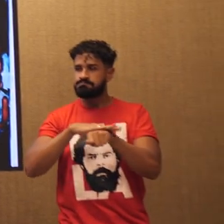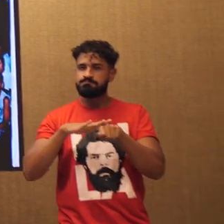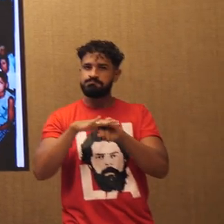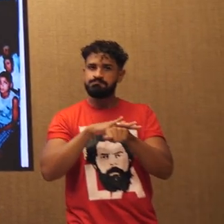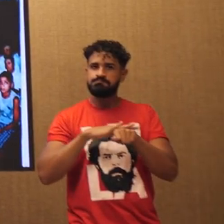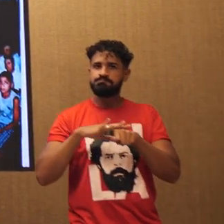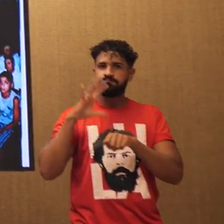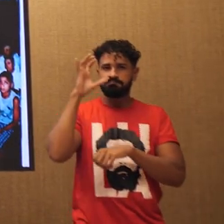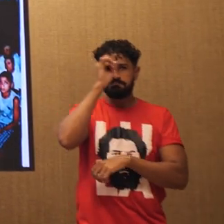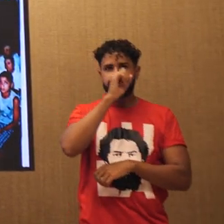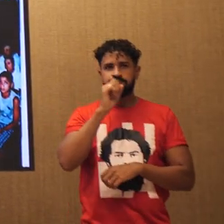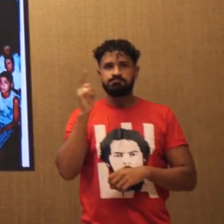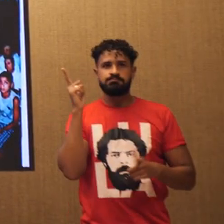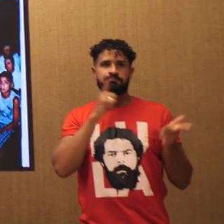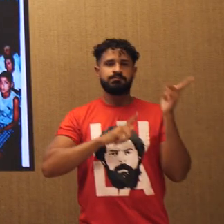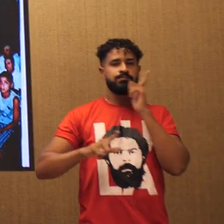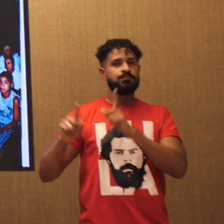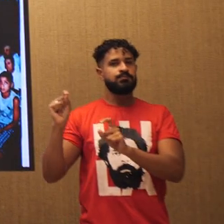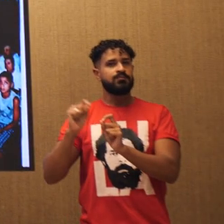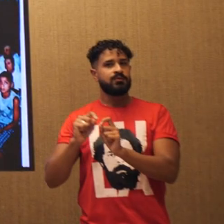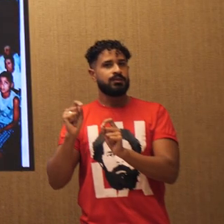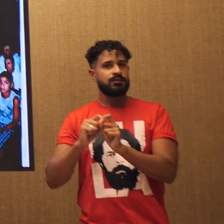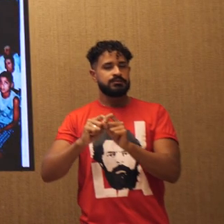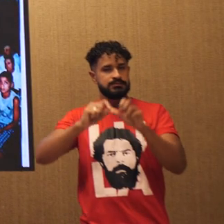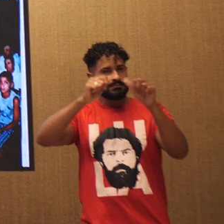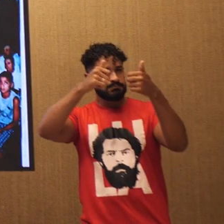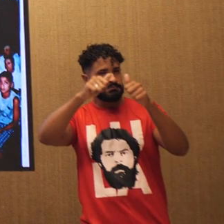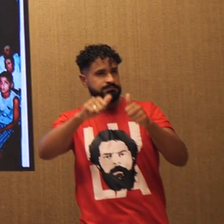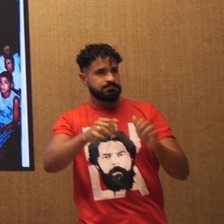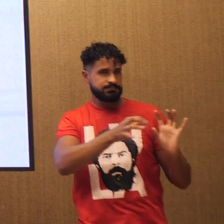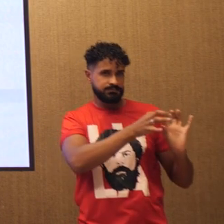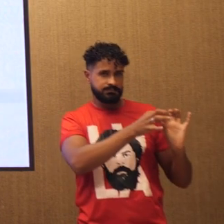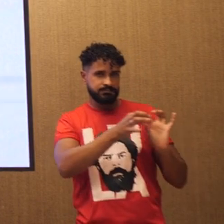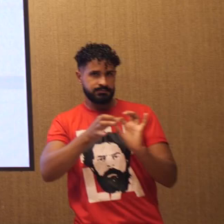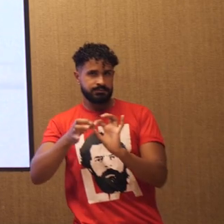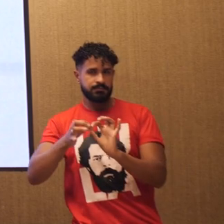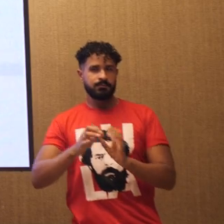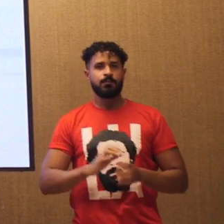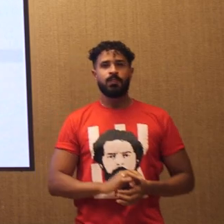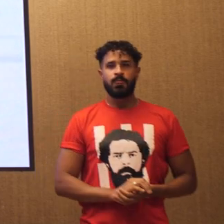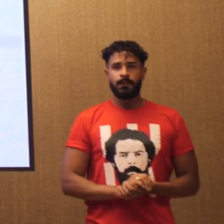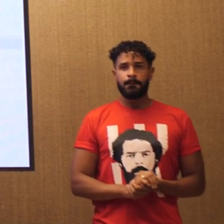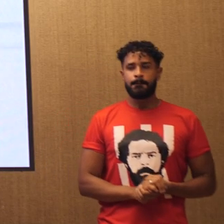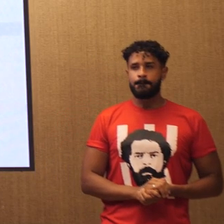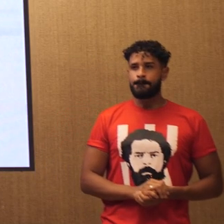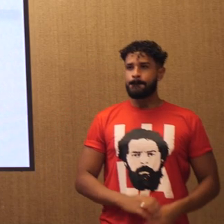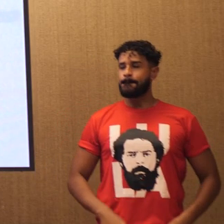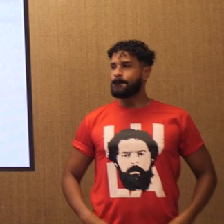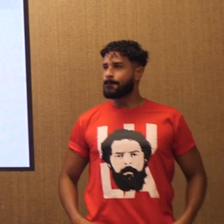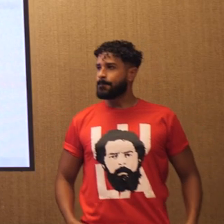filtrar para que a gente possa fazer uma análise de conjuntura.